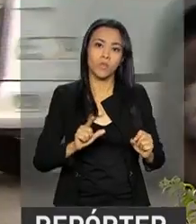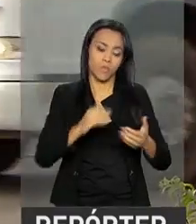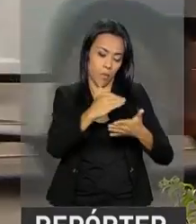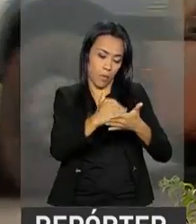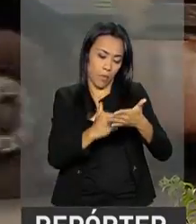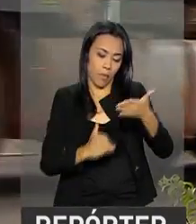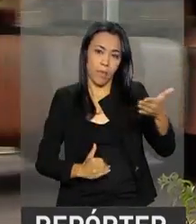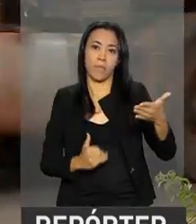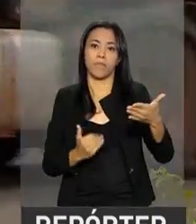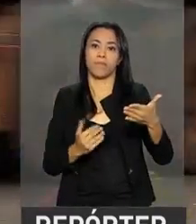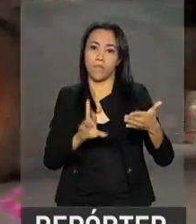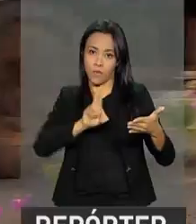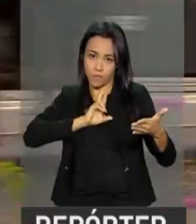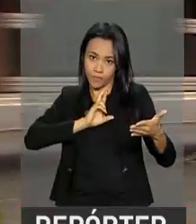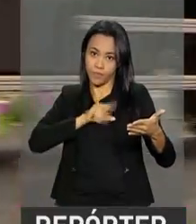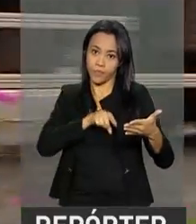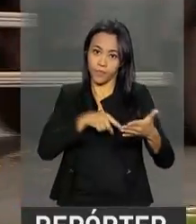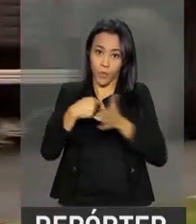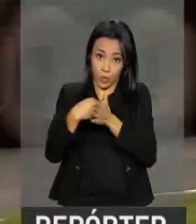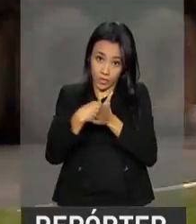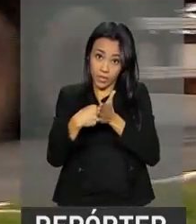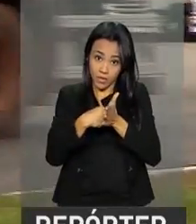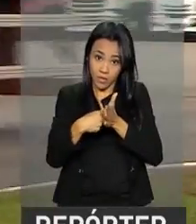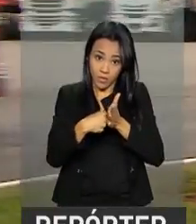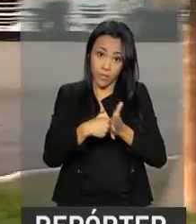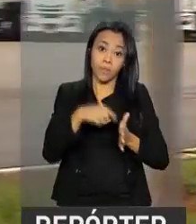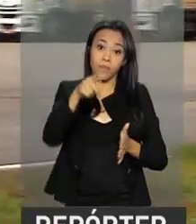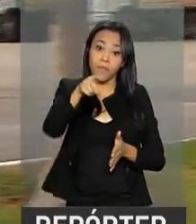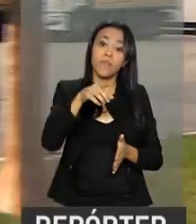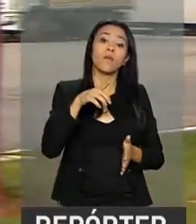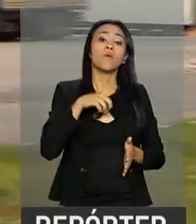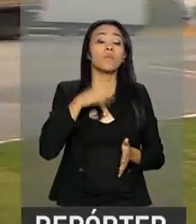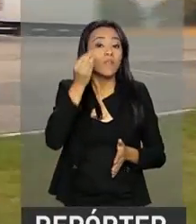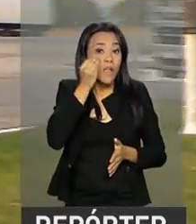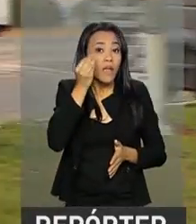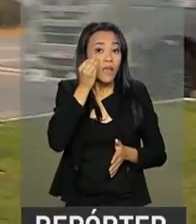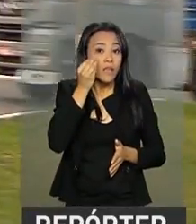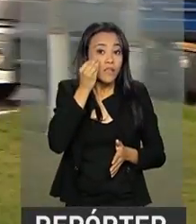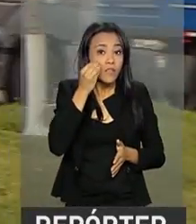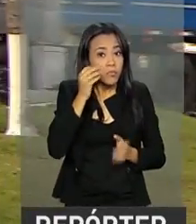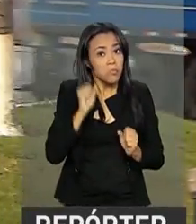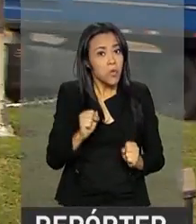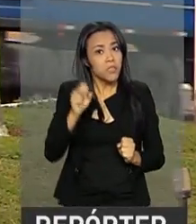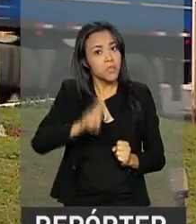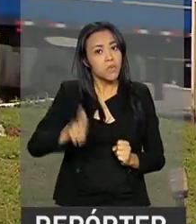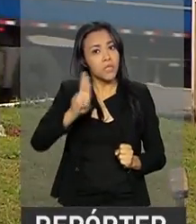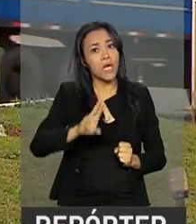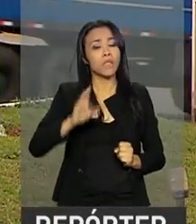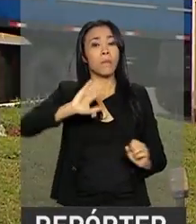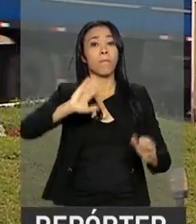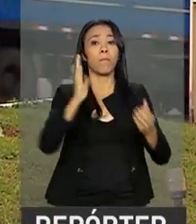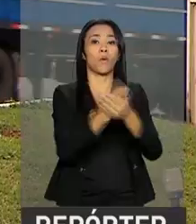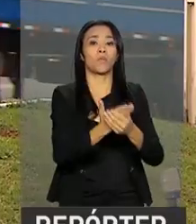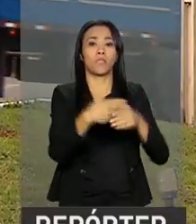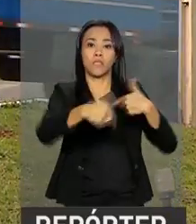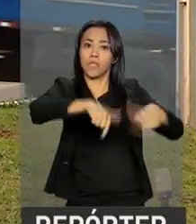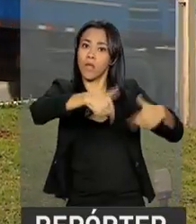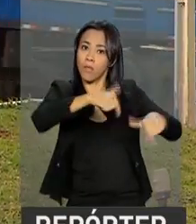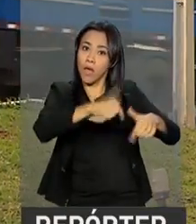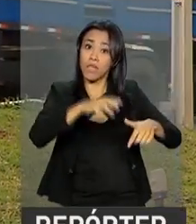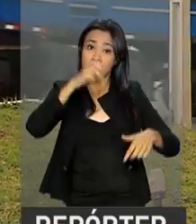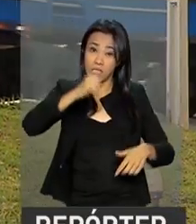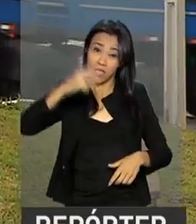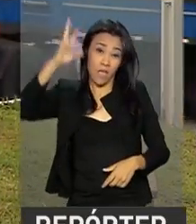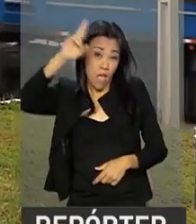entre as mudanças os testes passam a ter validade legal podendo ser usados em processos trabalhistas caso seja reprovado